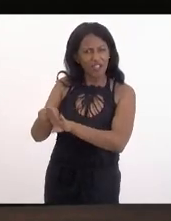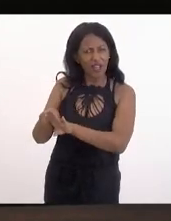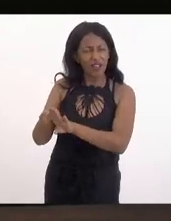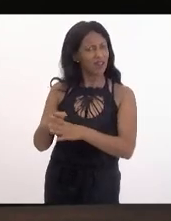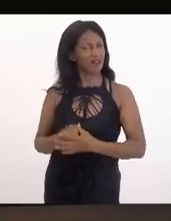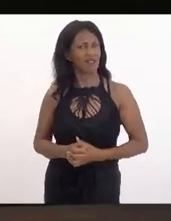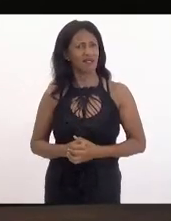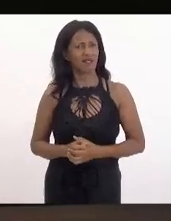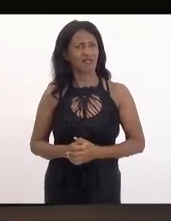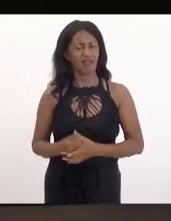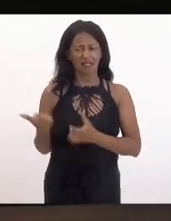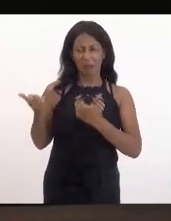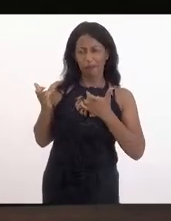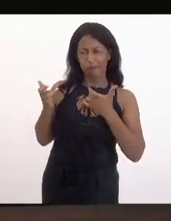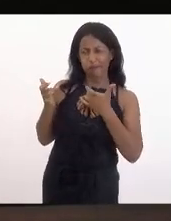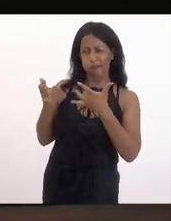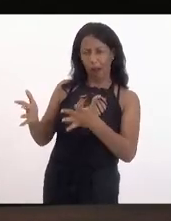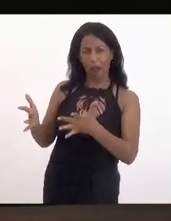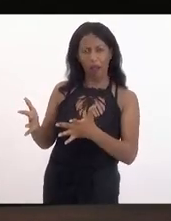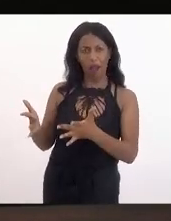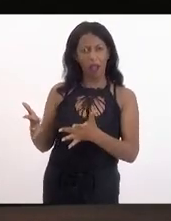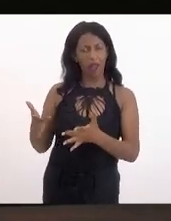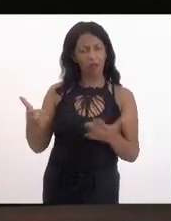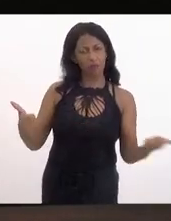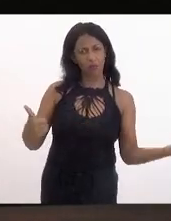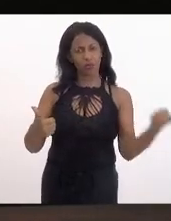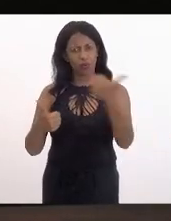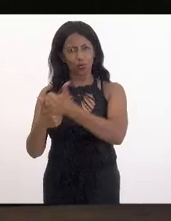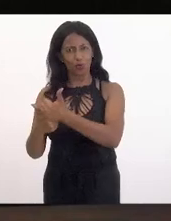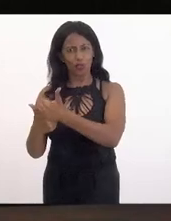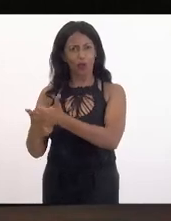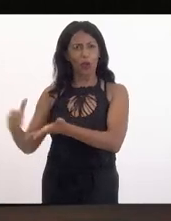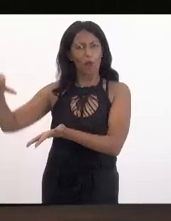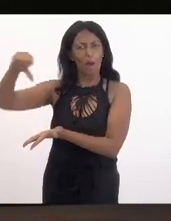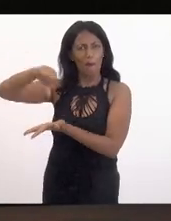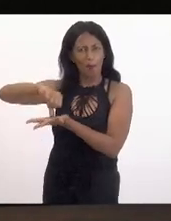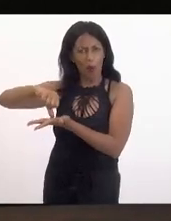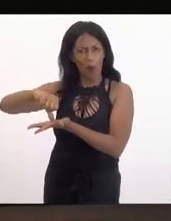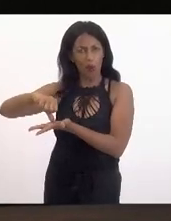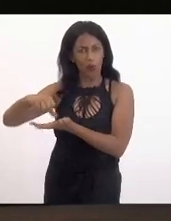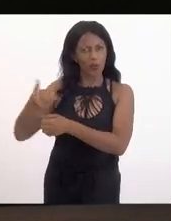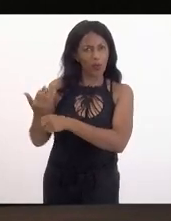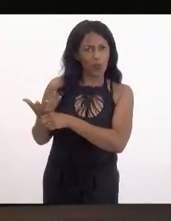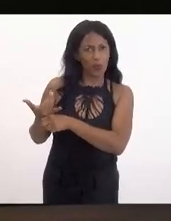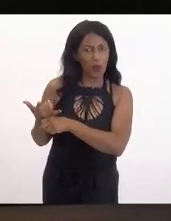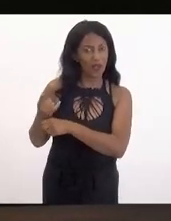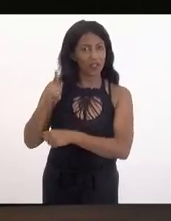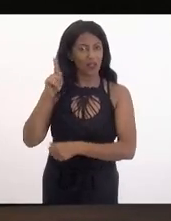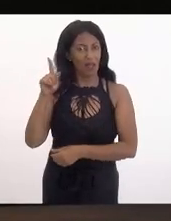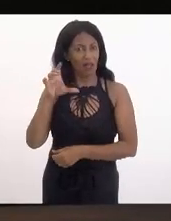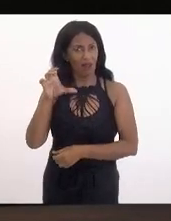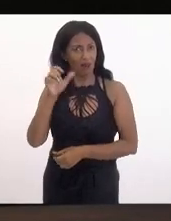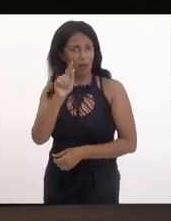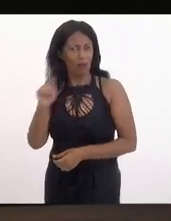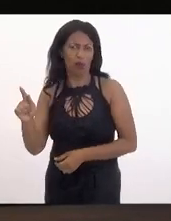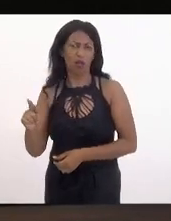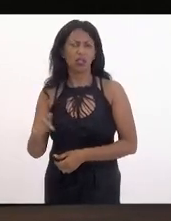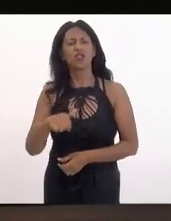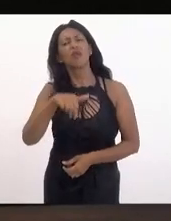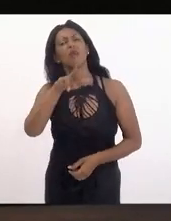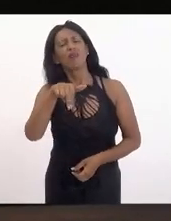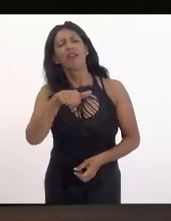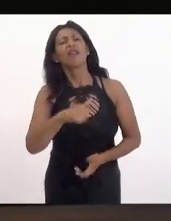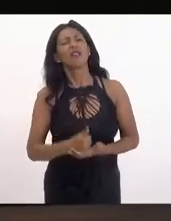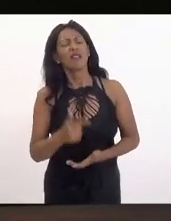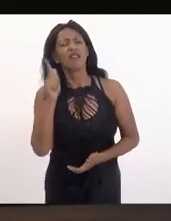Universidade me deixar ela através da UERJ um polo da UERJ ai em Campo Grande me diz quem